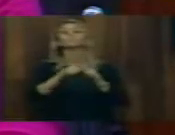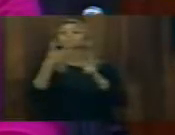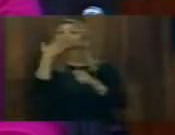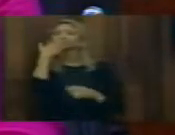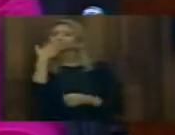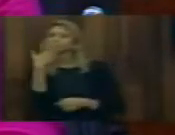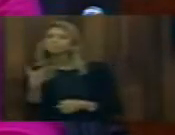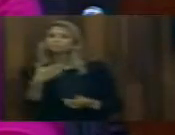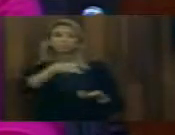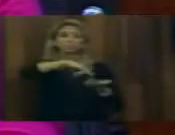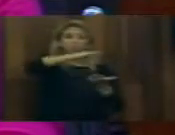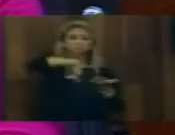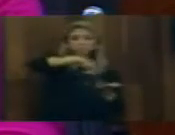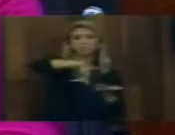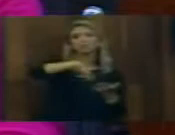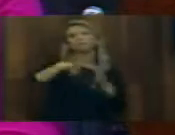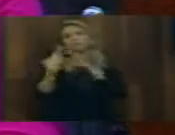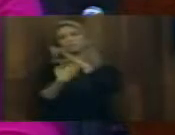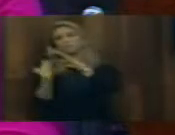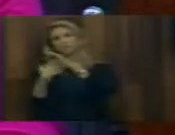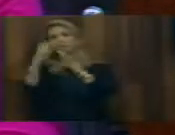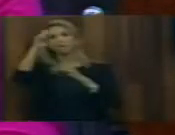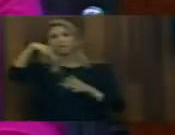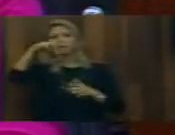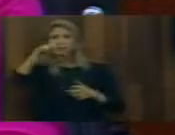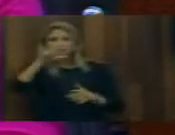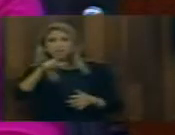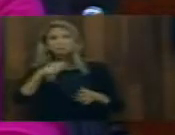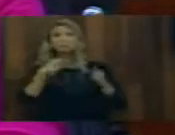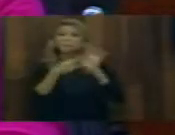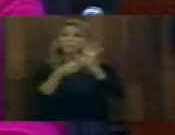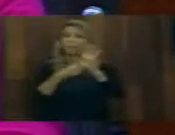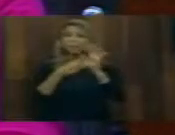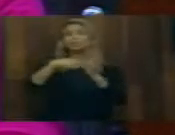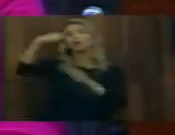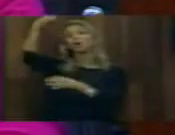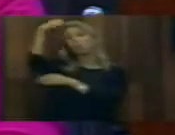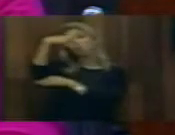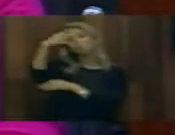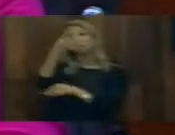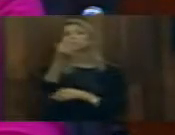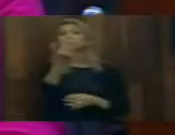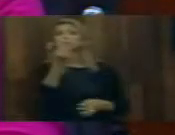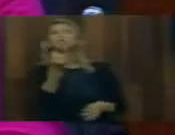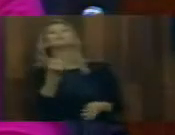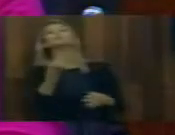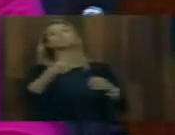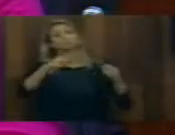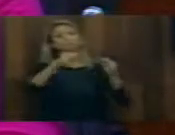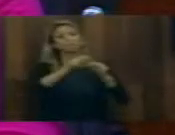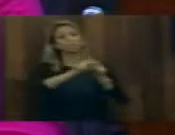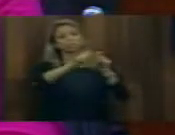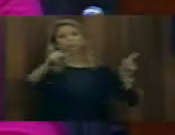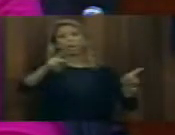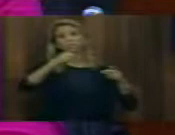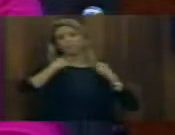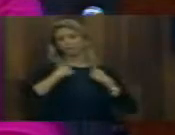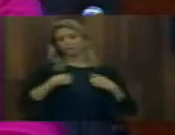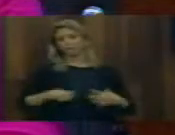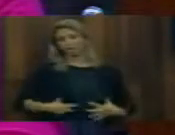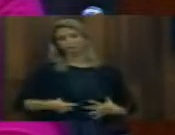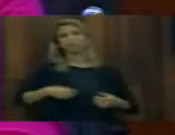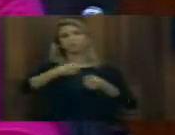rede elétrica do Shopping dos Biquínis no bairro Gamboa. Indicação 0413-2019, Silvio Davi Pio